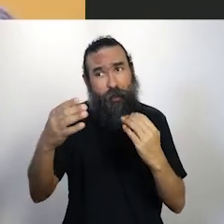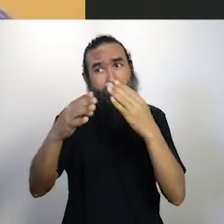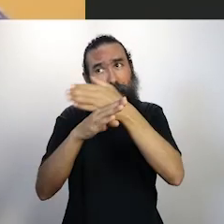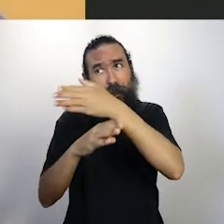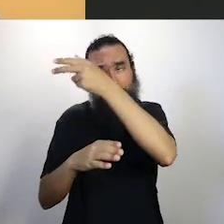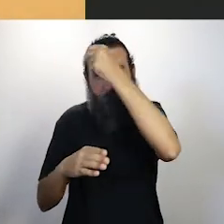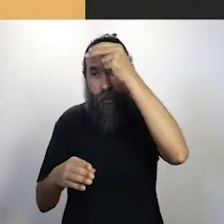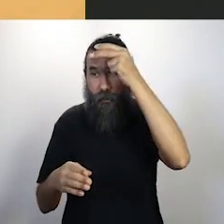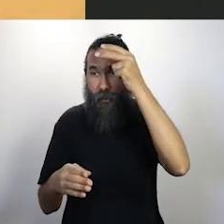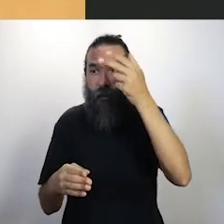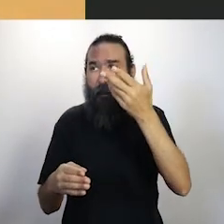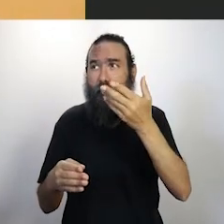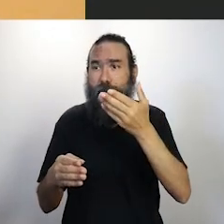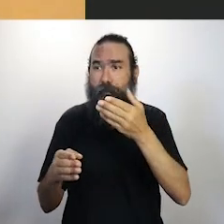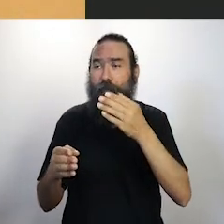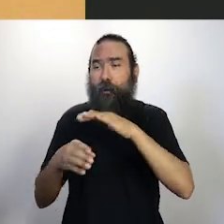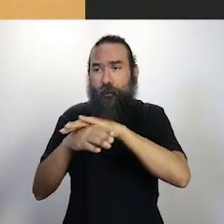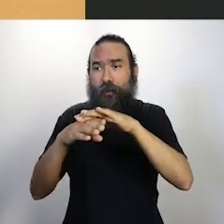postura